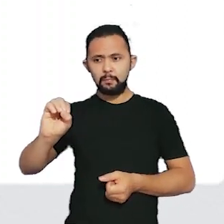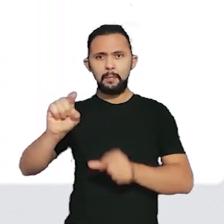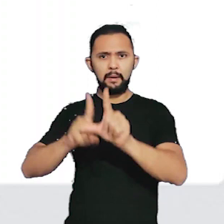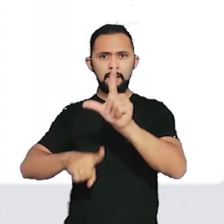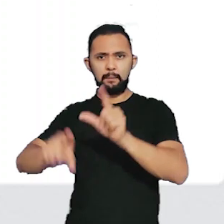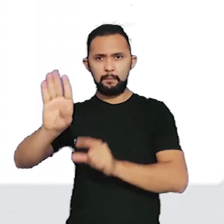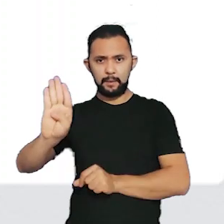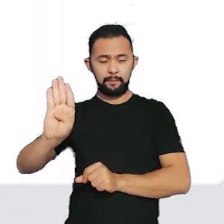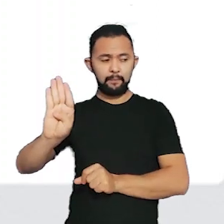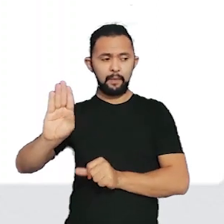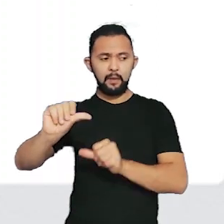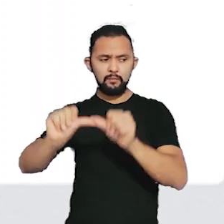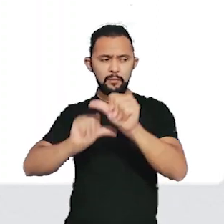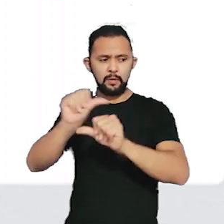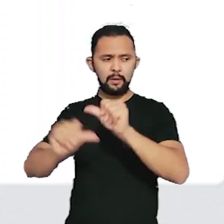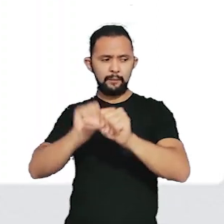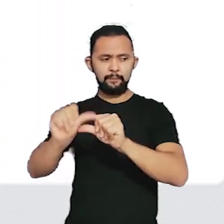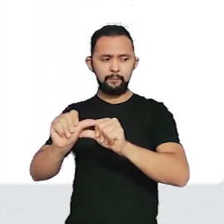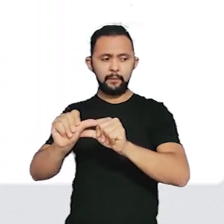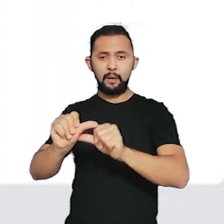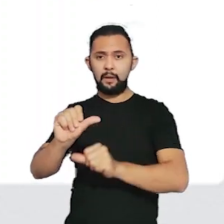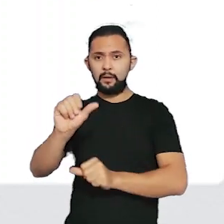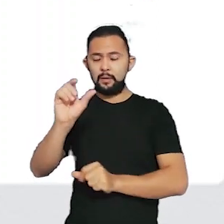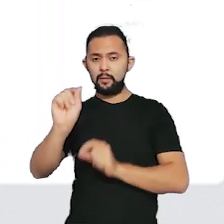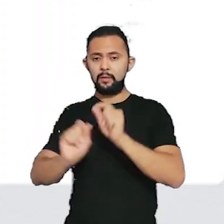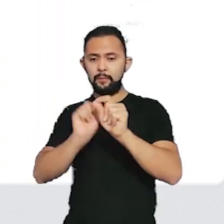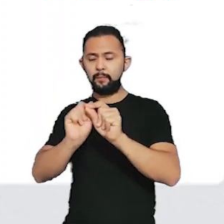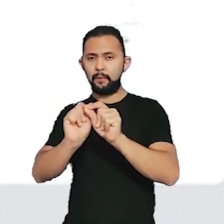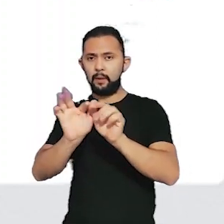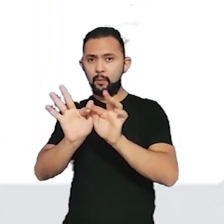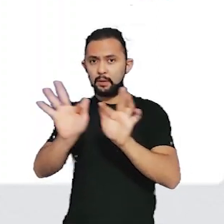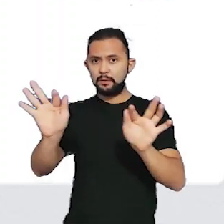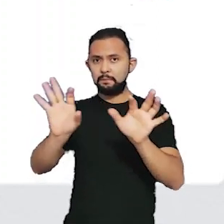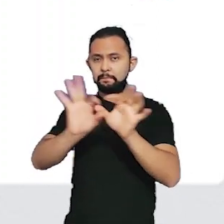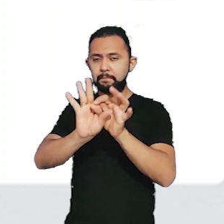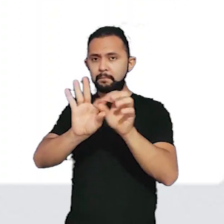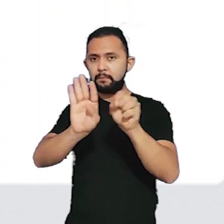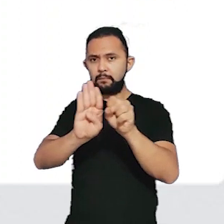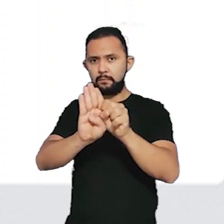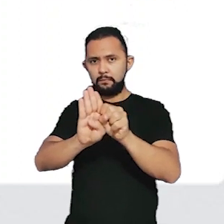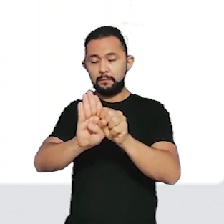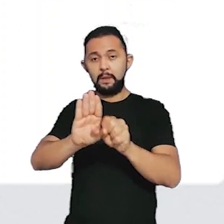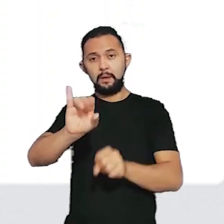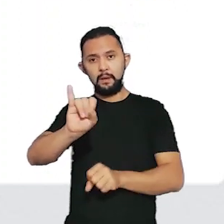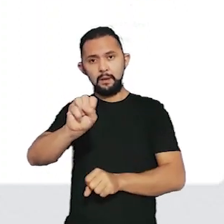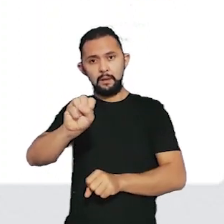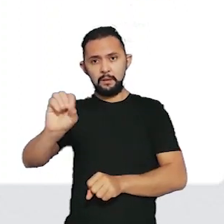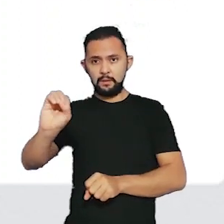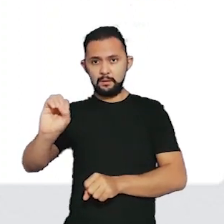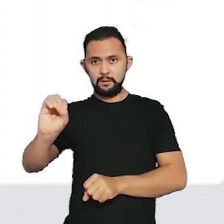Se eu posso trocar pelo pronome isso, aqui é uma oração substantiva. Tá? Não